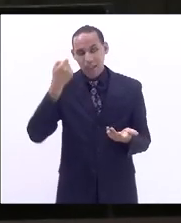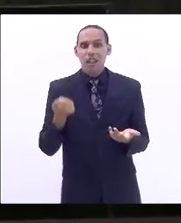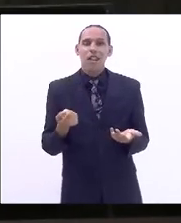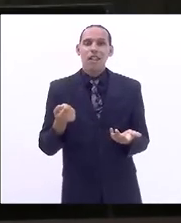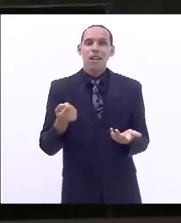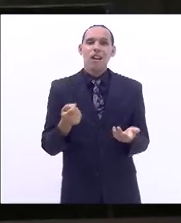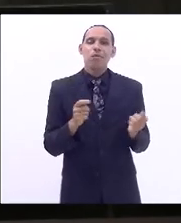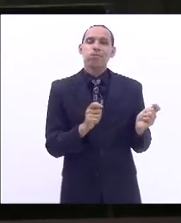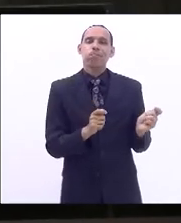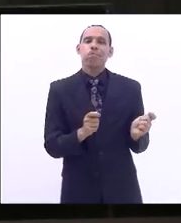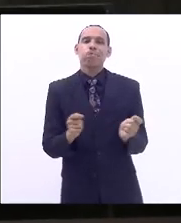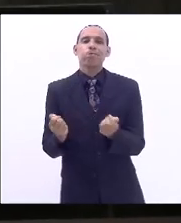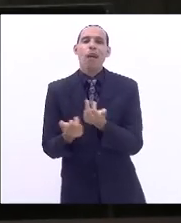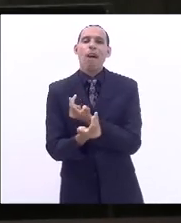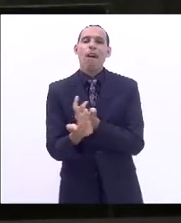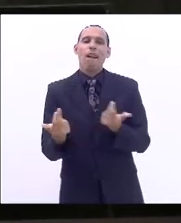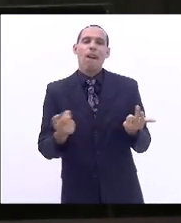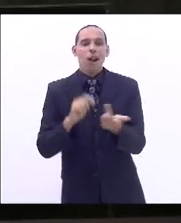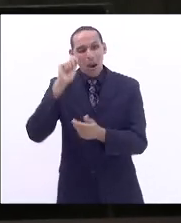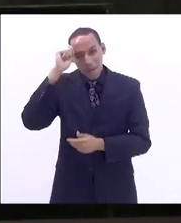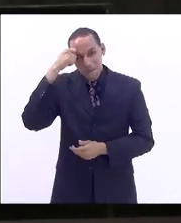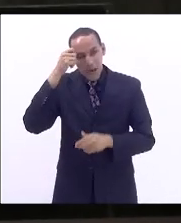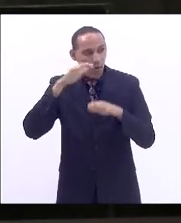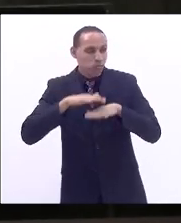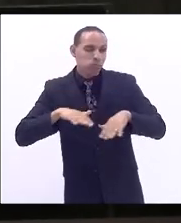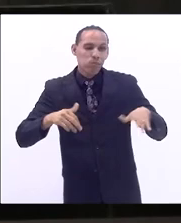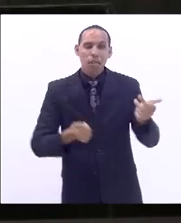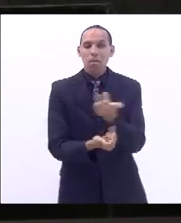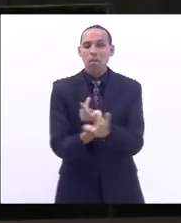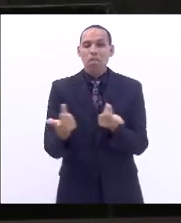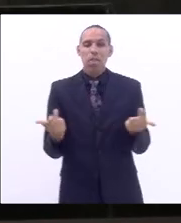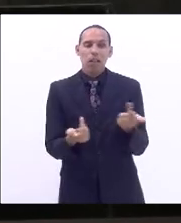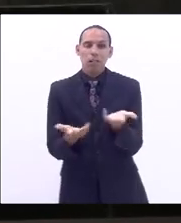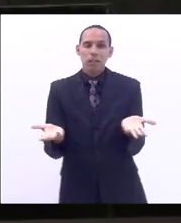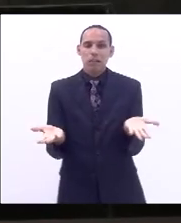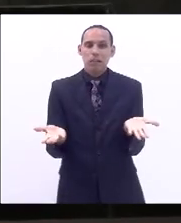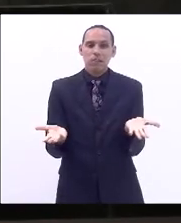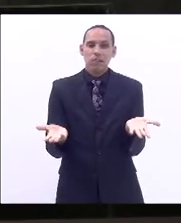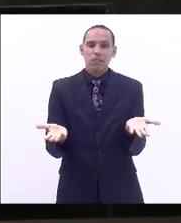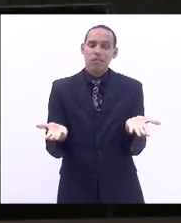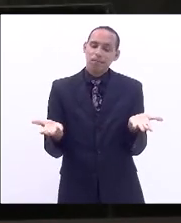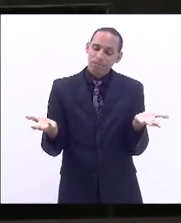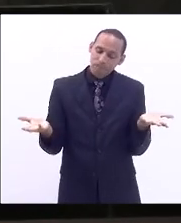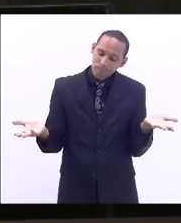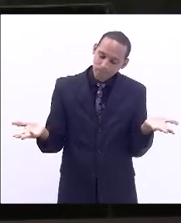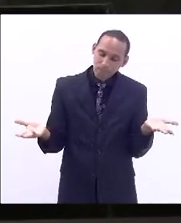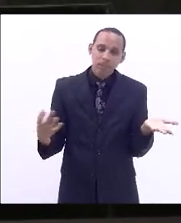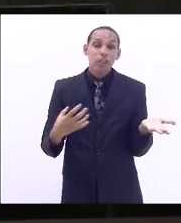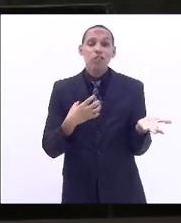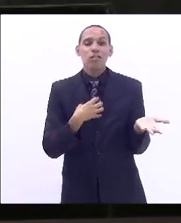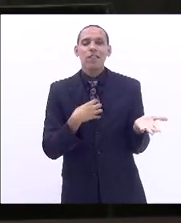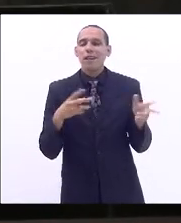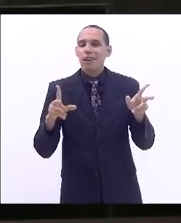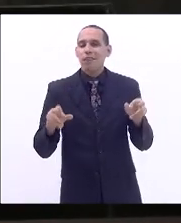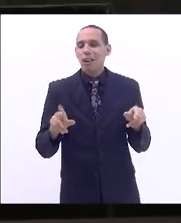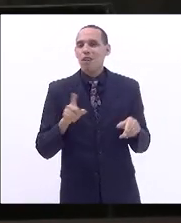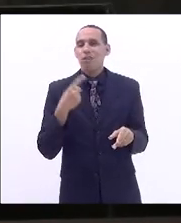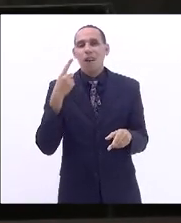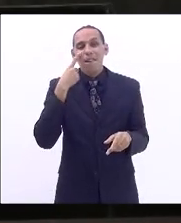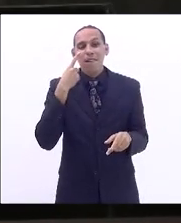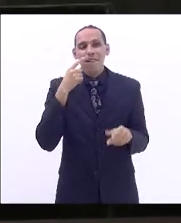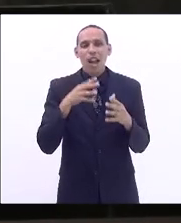um perfil recorrente igual como se todos pretos e pretas fossem iguais e é dessa mesma forma que a gente vê